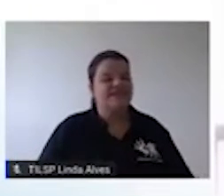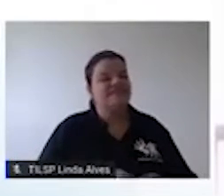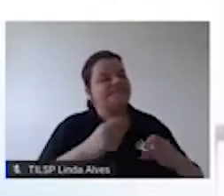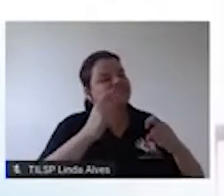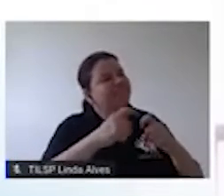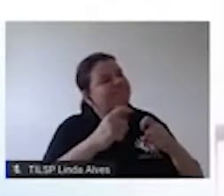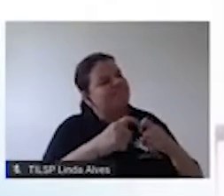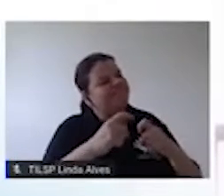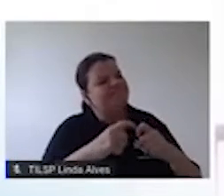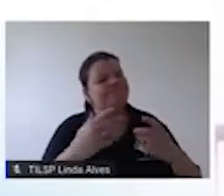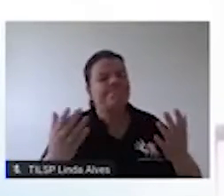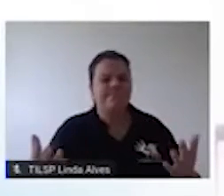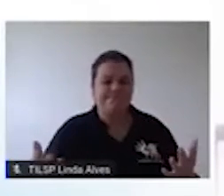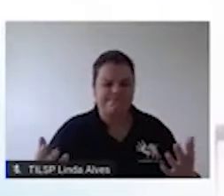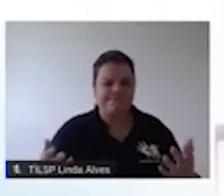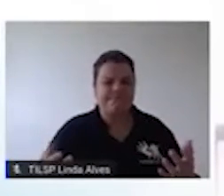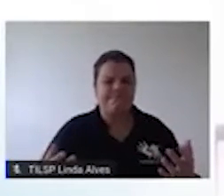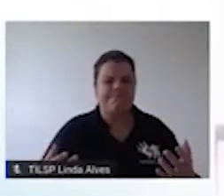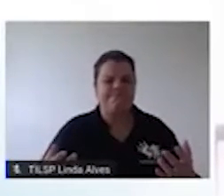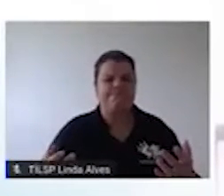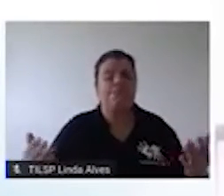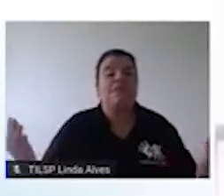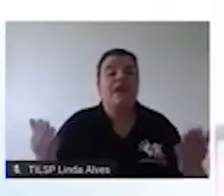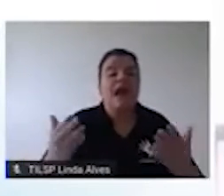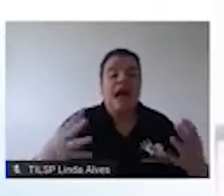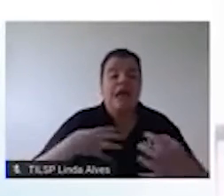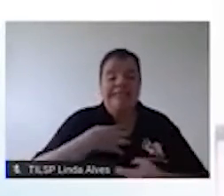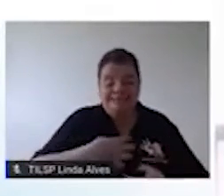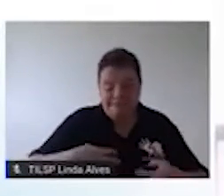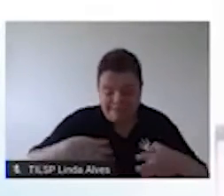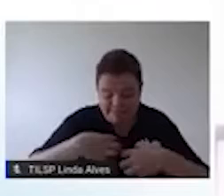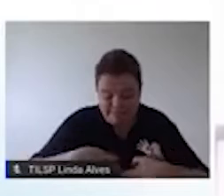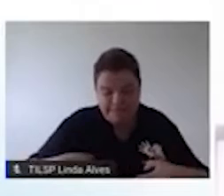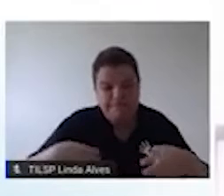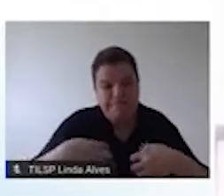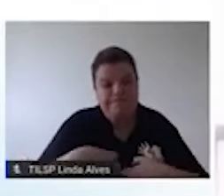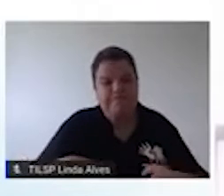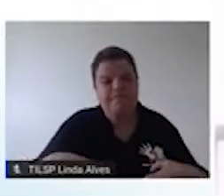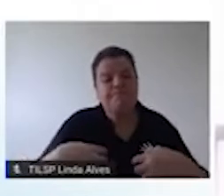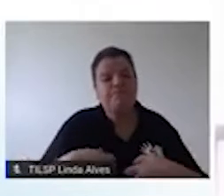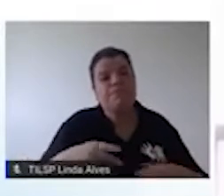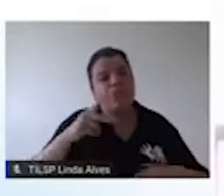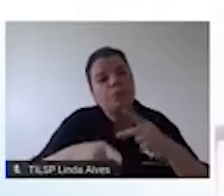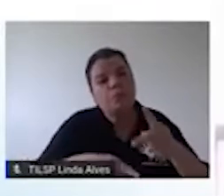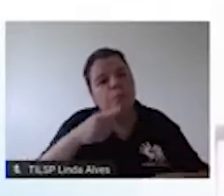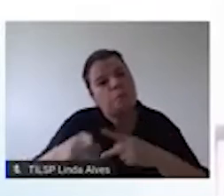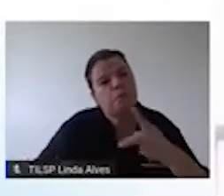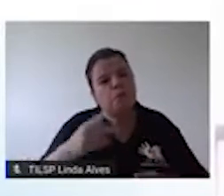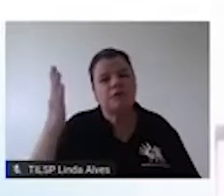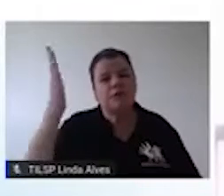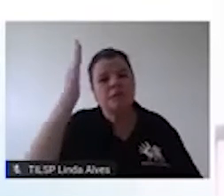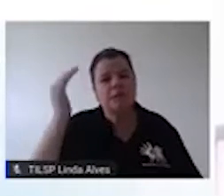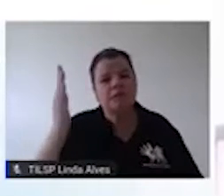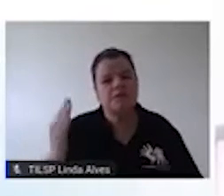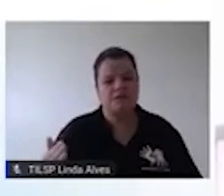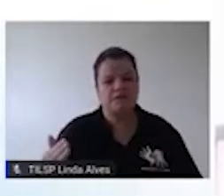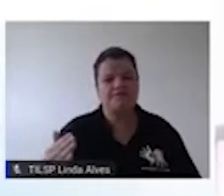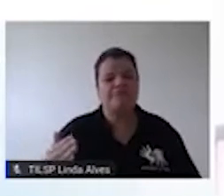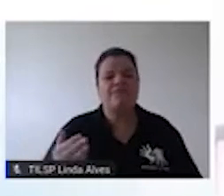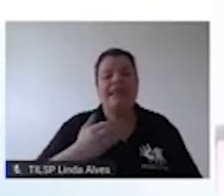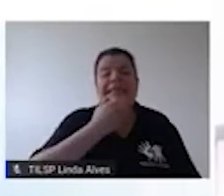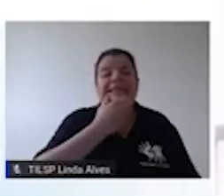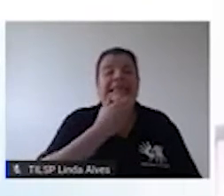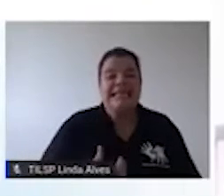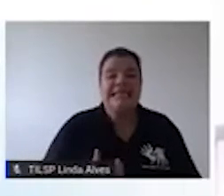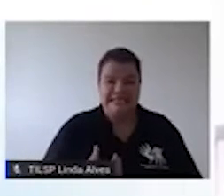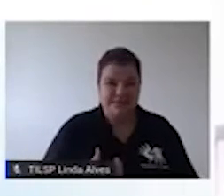questão, para o que está agoniando e angustiando toda a população brasileira. Nós estamos em dezembro,